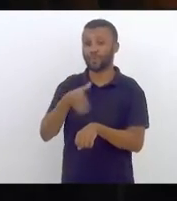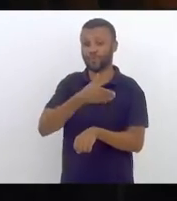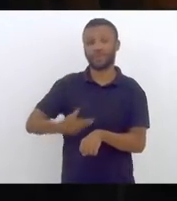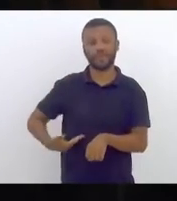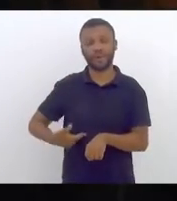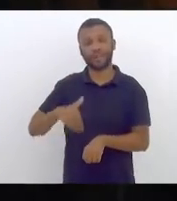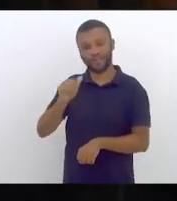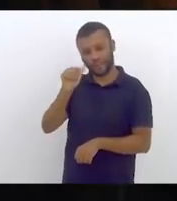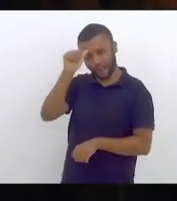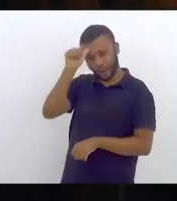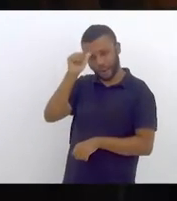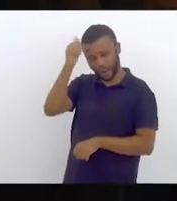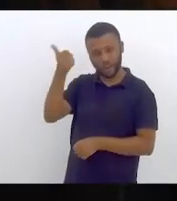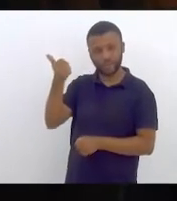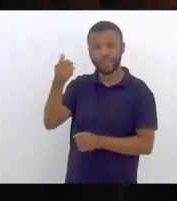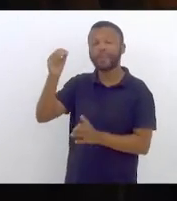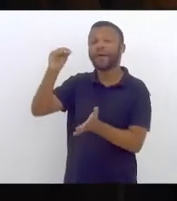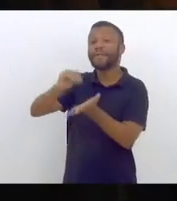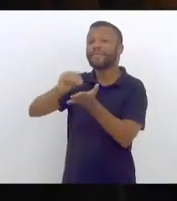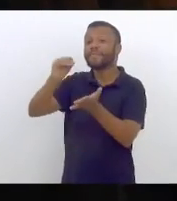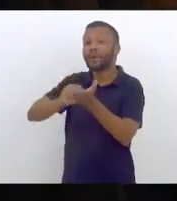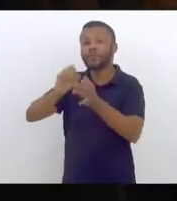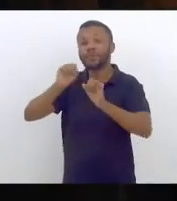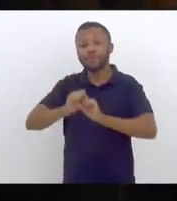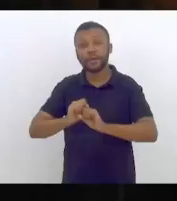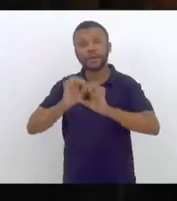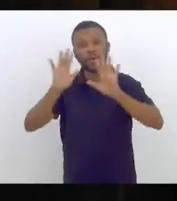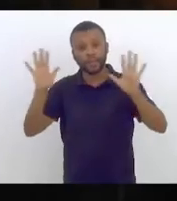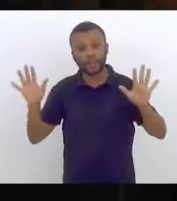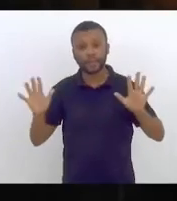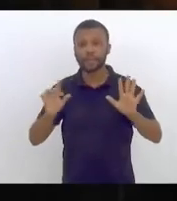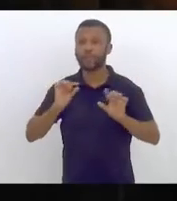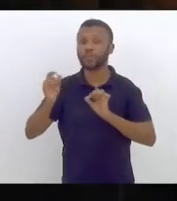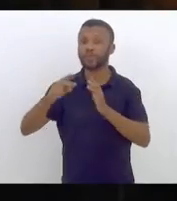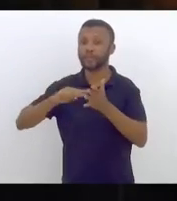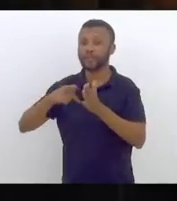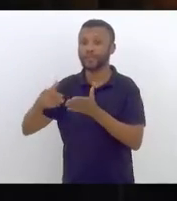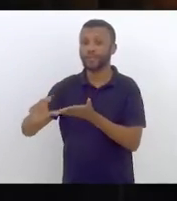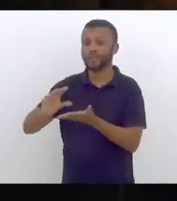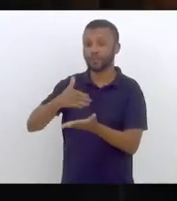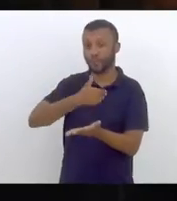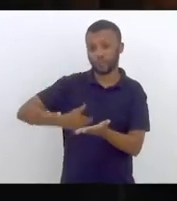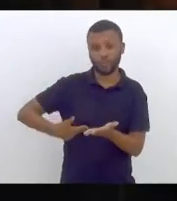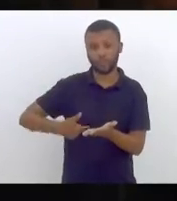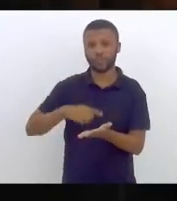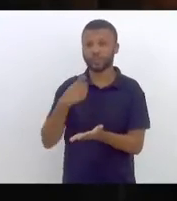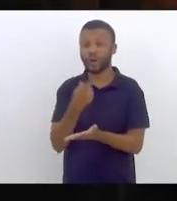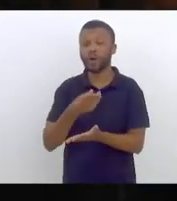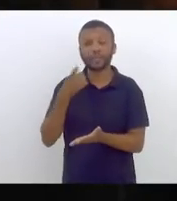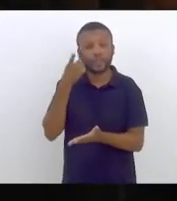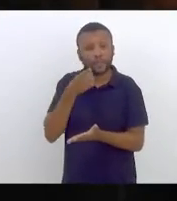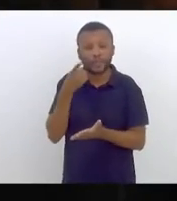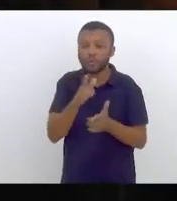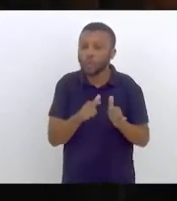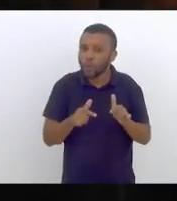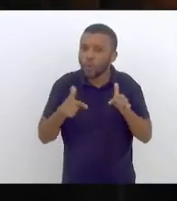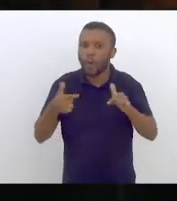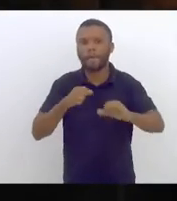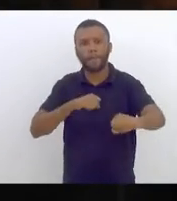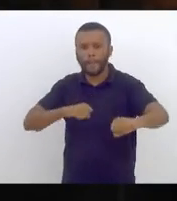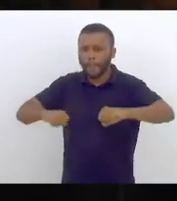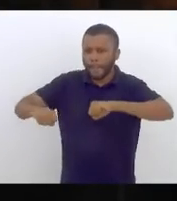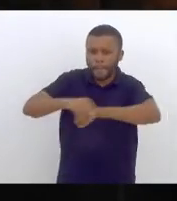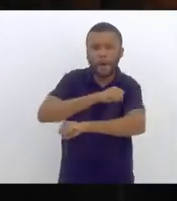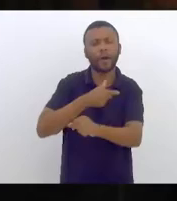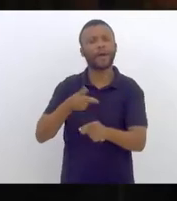transparência naquilo que é o dinheiro público, naquilo que nós aqui, deputados, todos deveríamos estar fazendo, que é